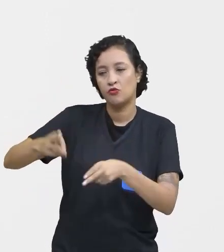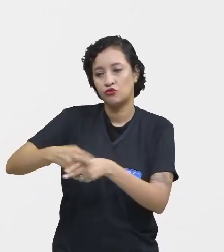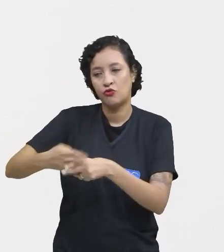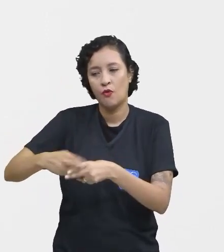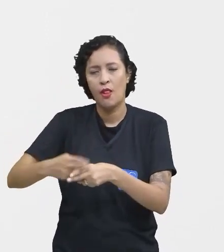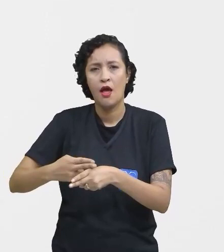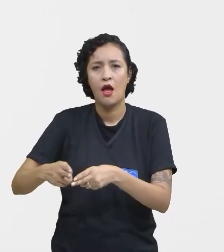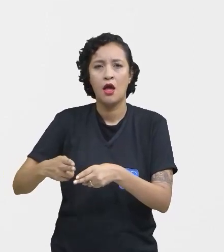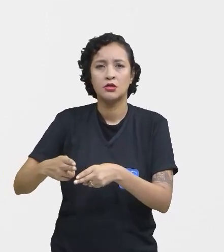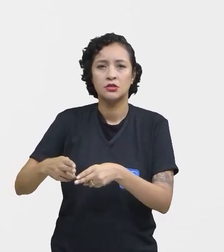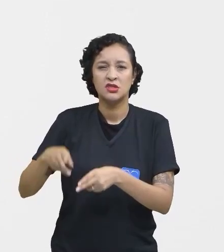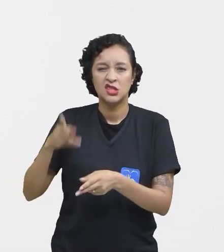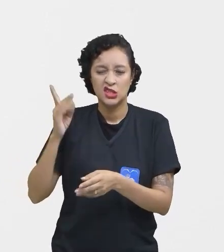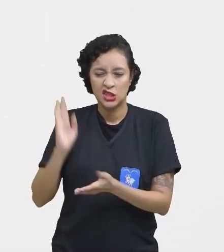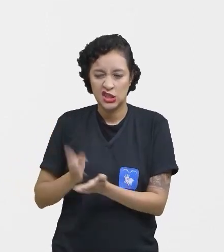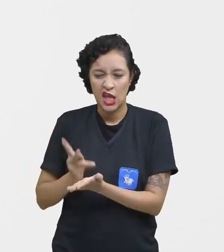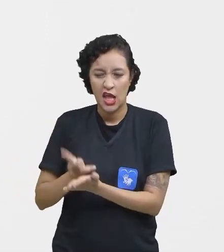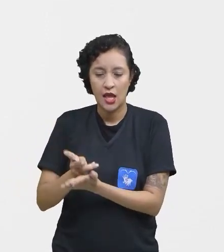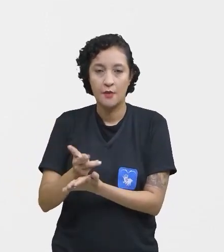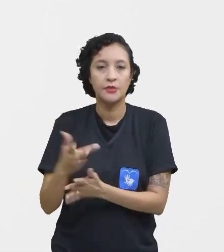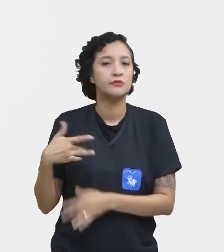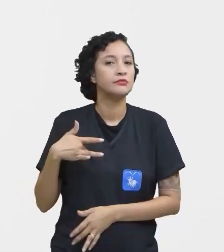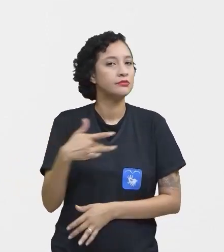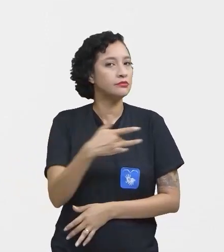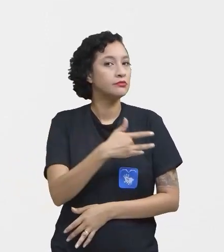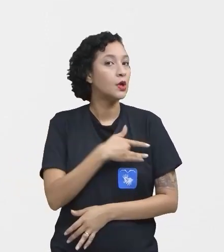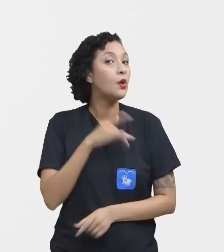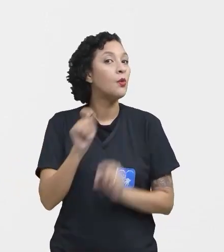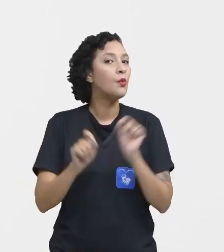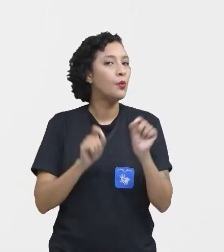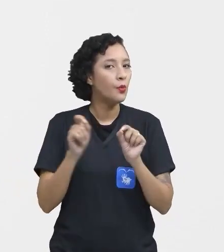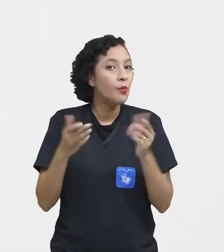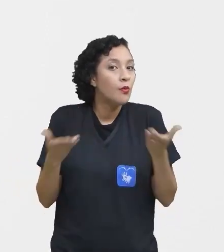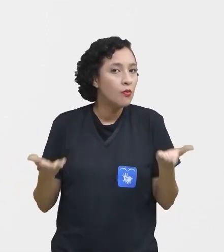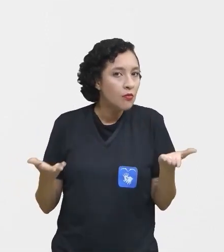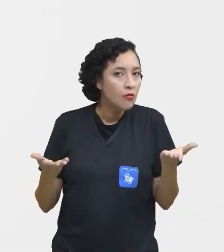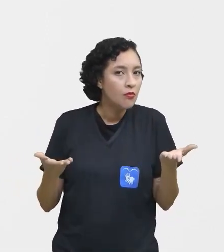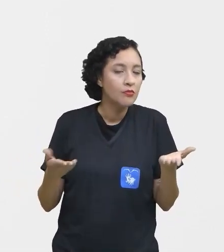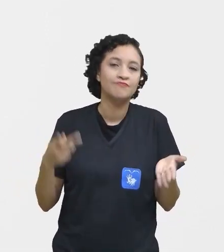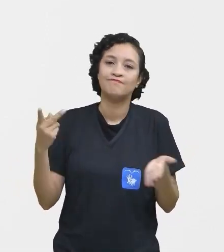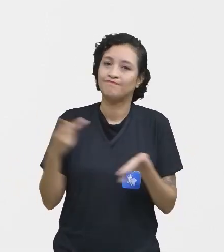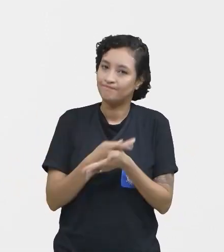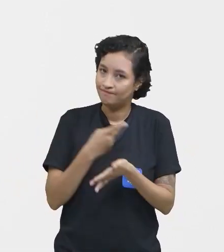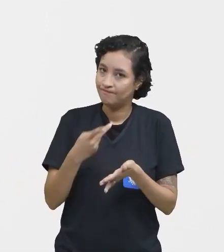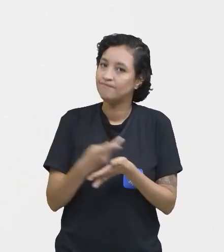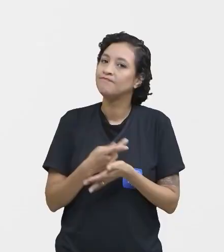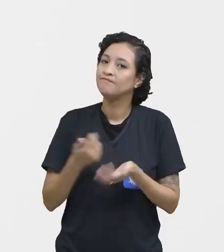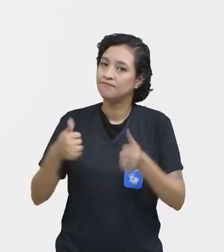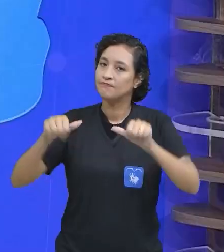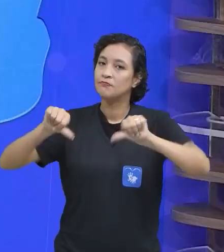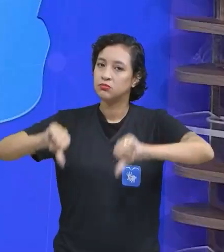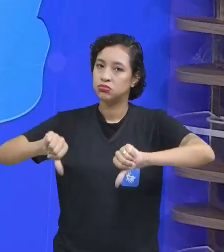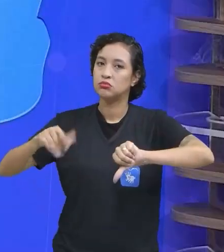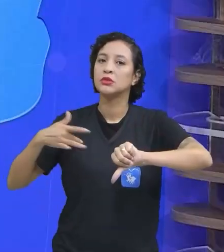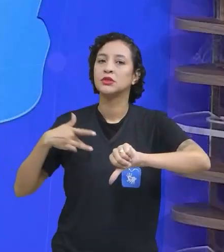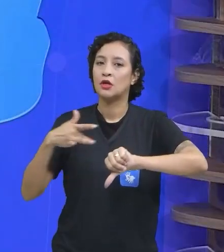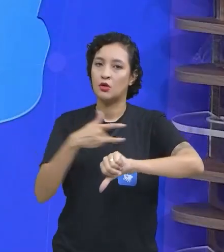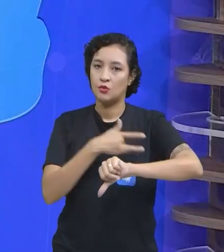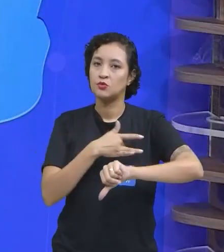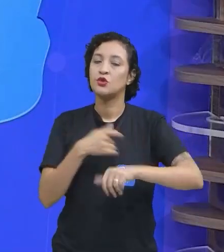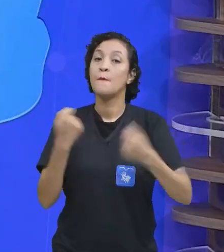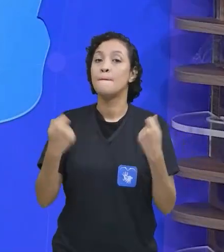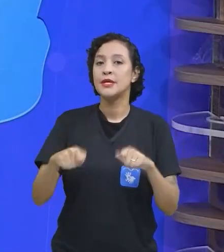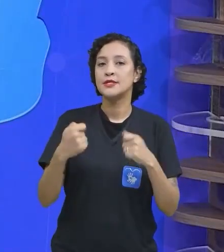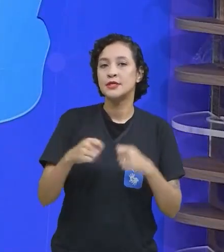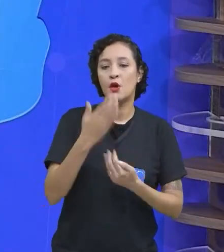hora. O que ia acontecer com a sua saúde? Você não ia ficar bem de saúde, né? Você precisa comer outros alimentos.